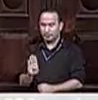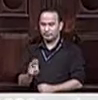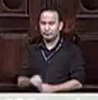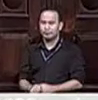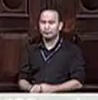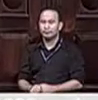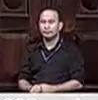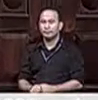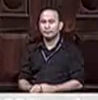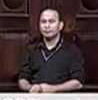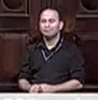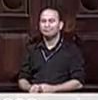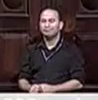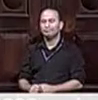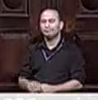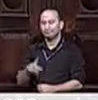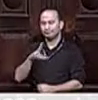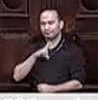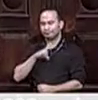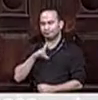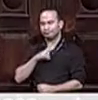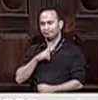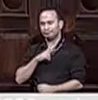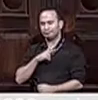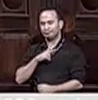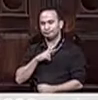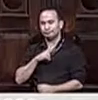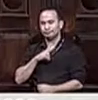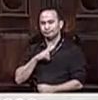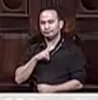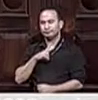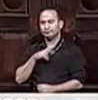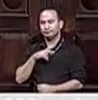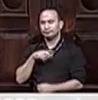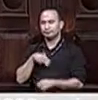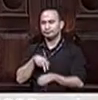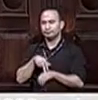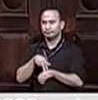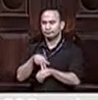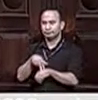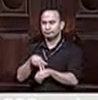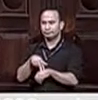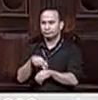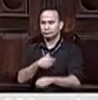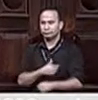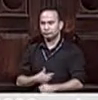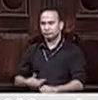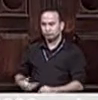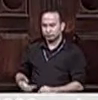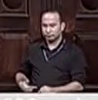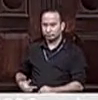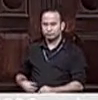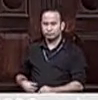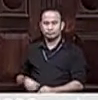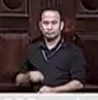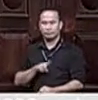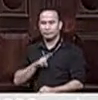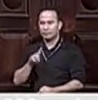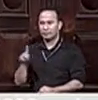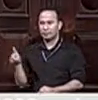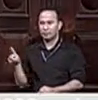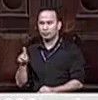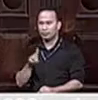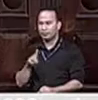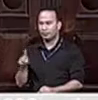E cá entre nós, a base de sustentação do governo, né, não é uma base